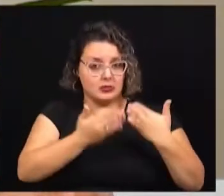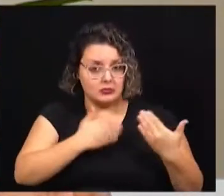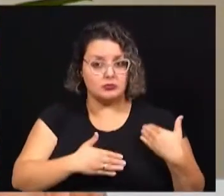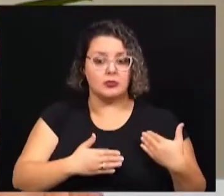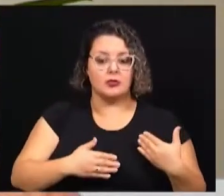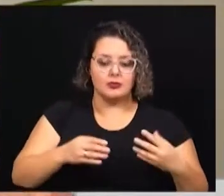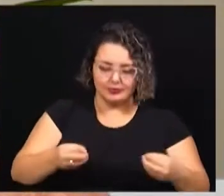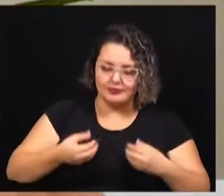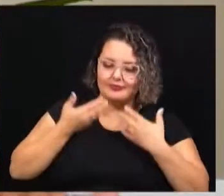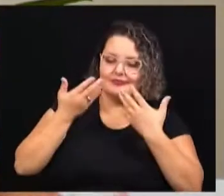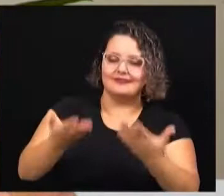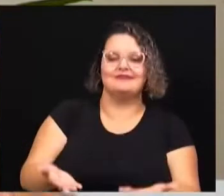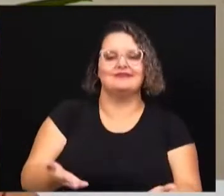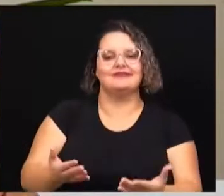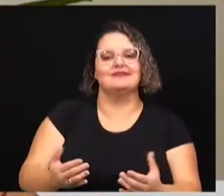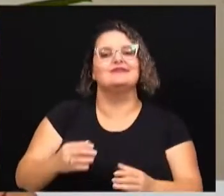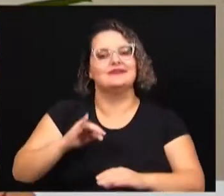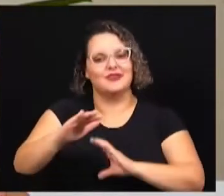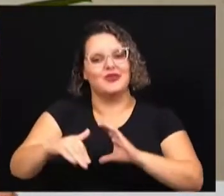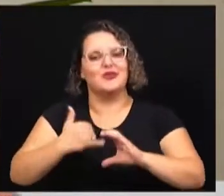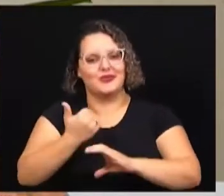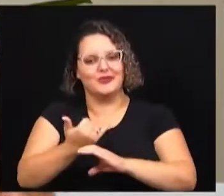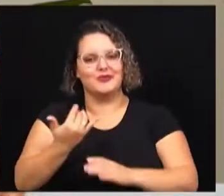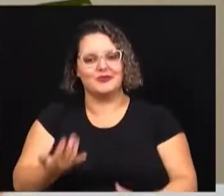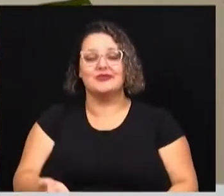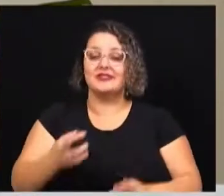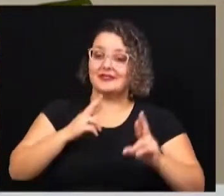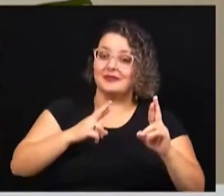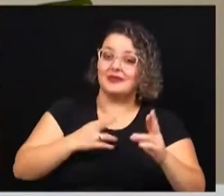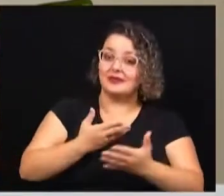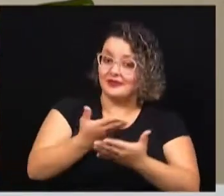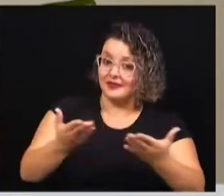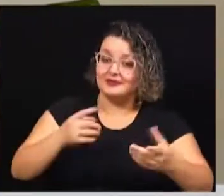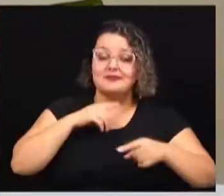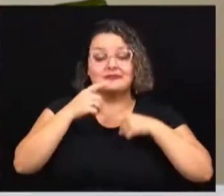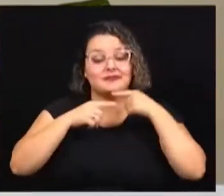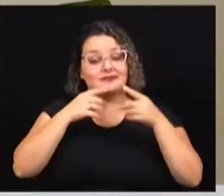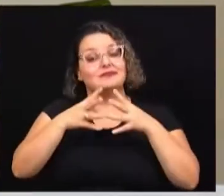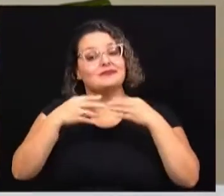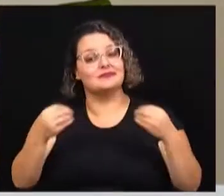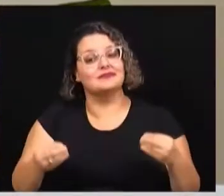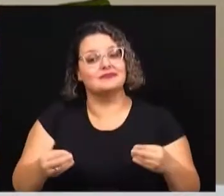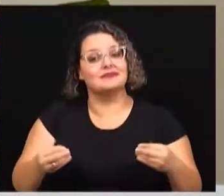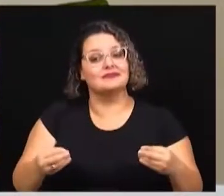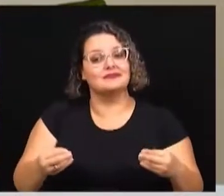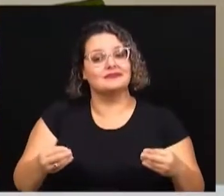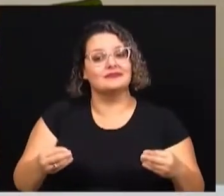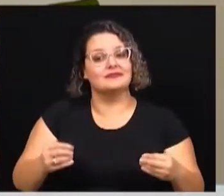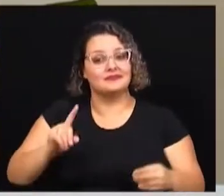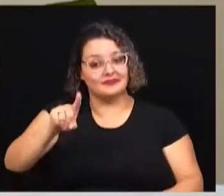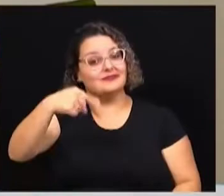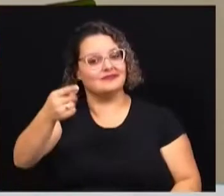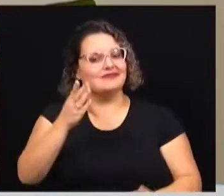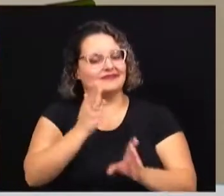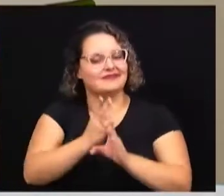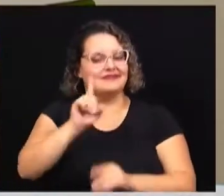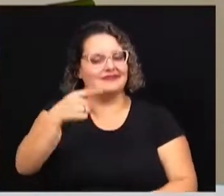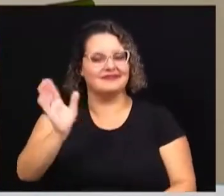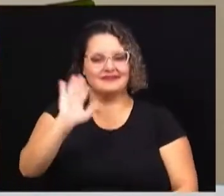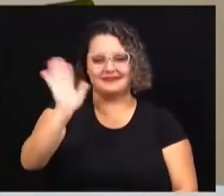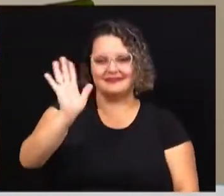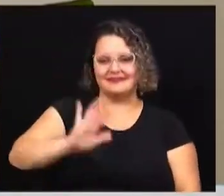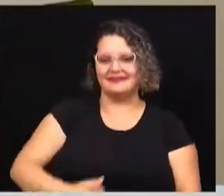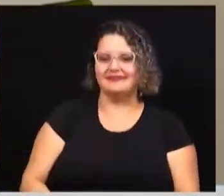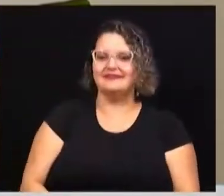trazer de volta aqui, é só ir lá no YouTube. A gente espera que vocês tenham tirado suas dúvidas e a gente se encontra na próxima